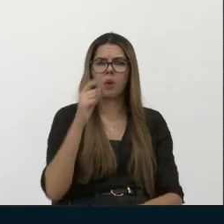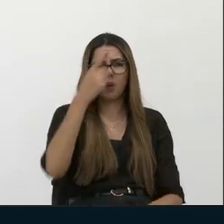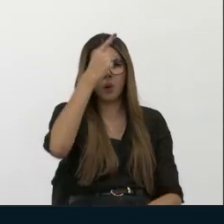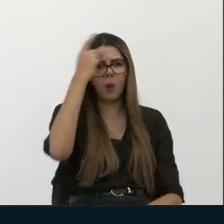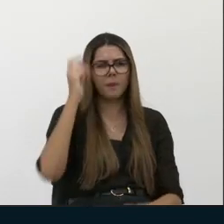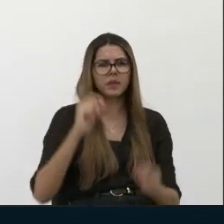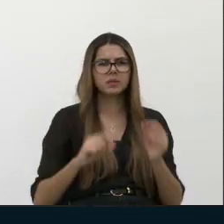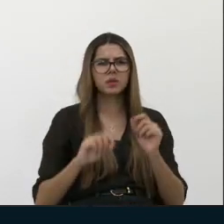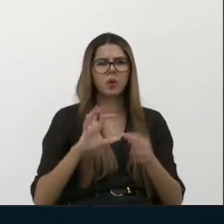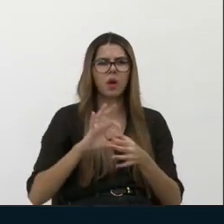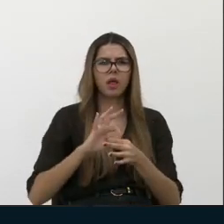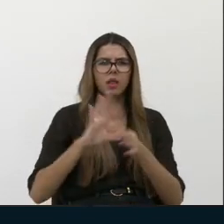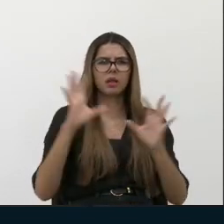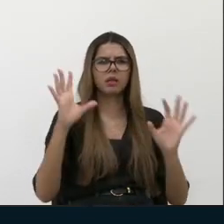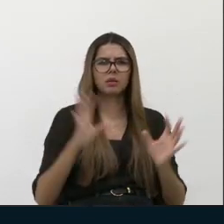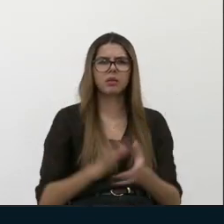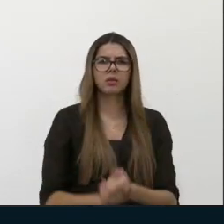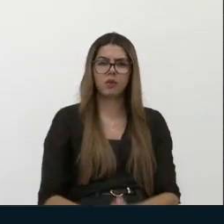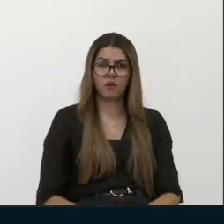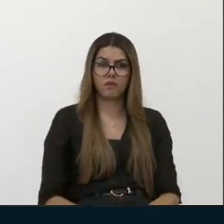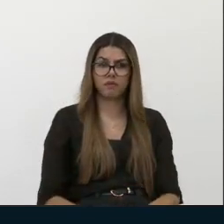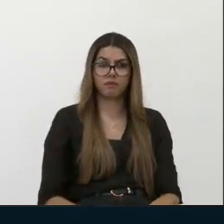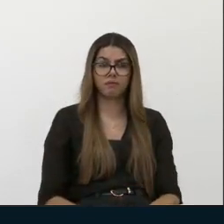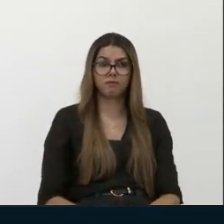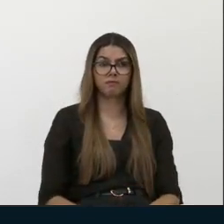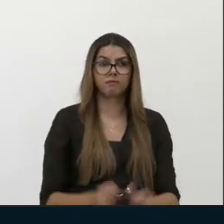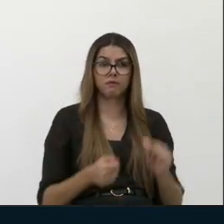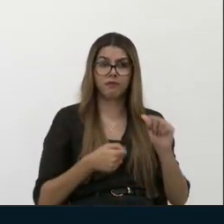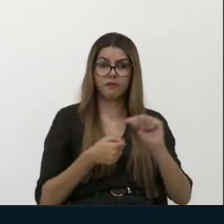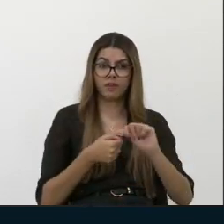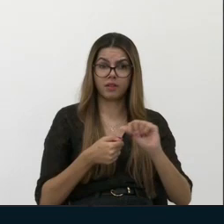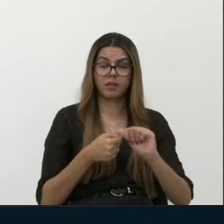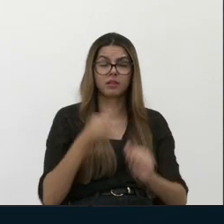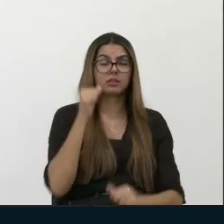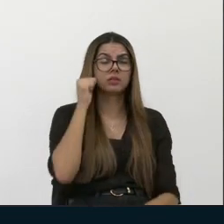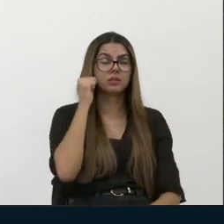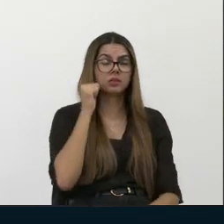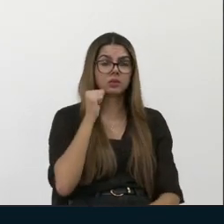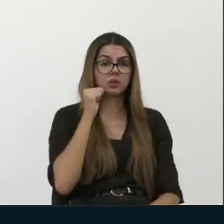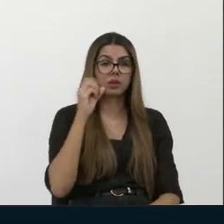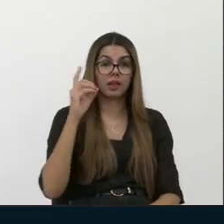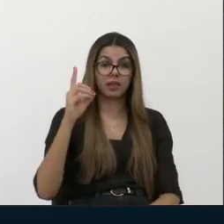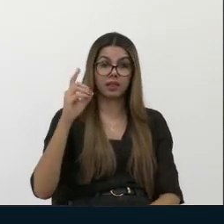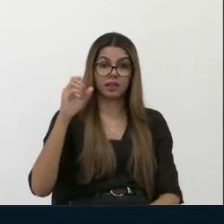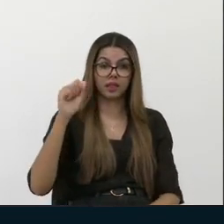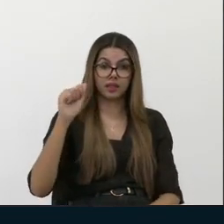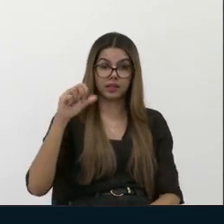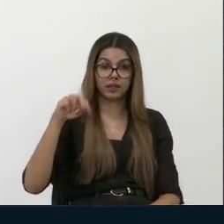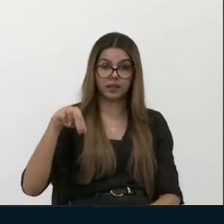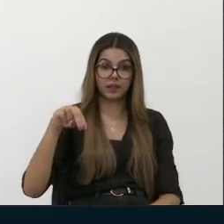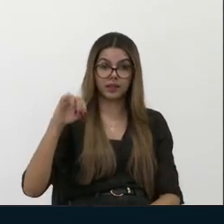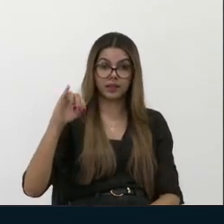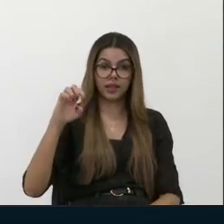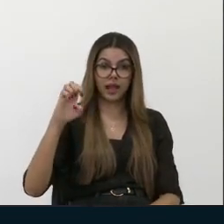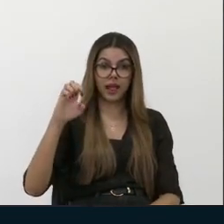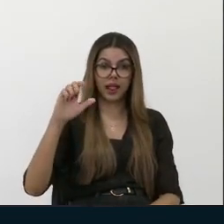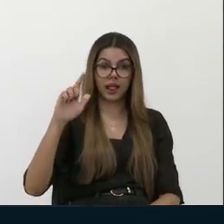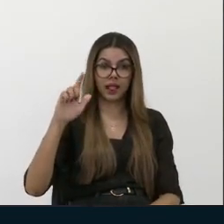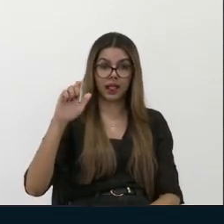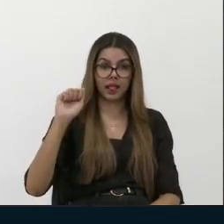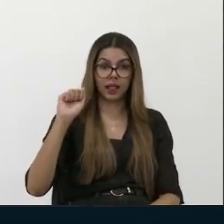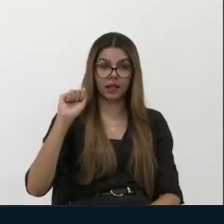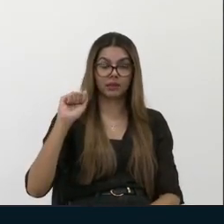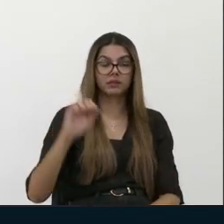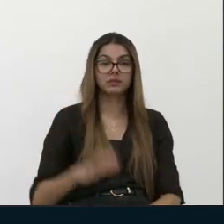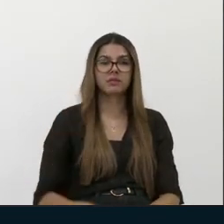essas castrações? Senhora Daniela de Castro de Abreu. É uma vergonha